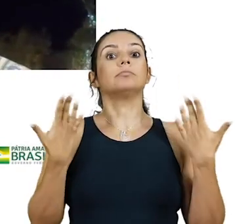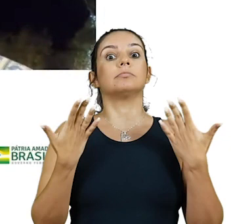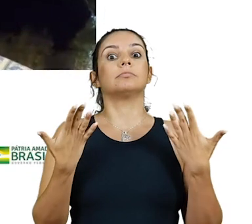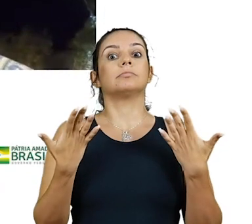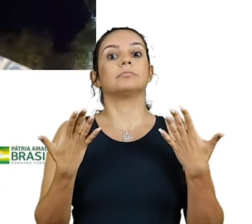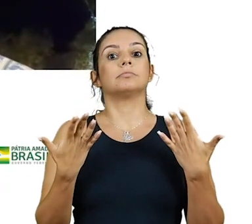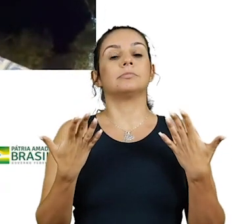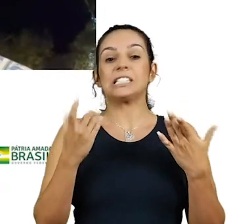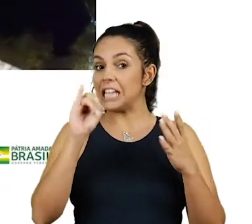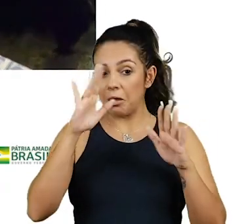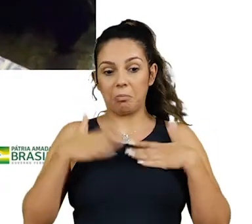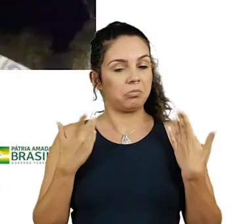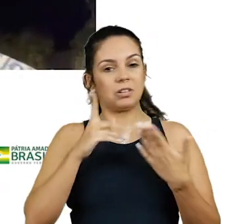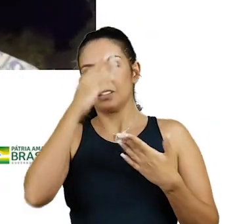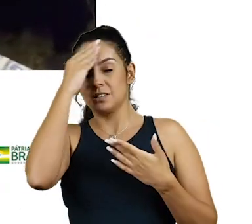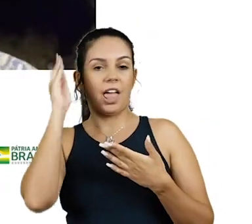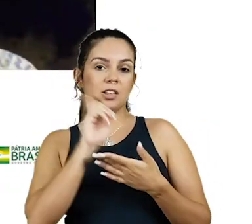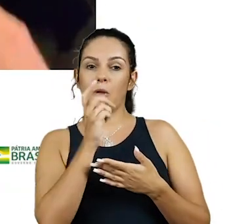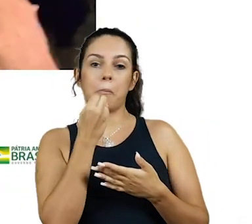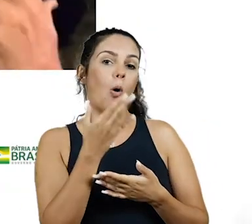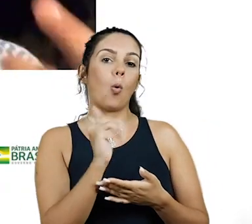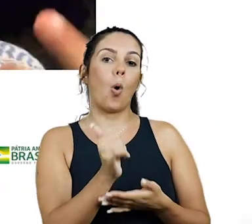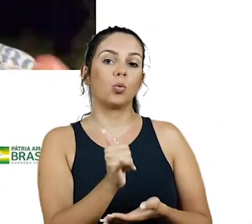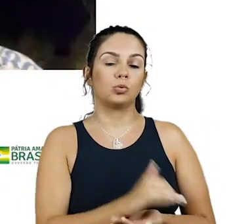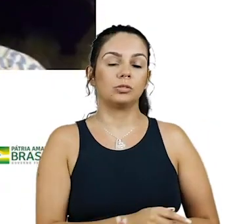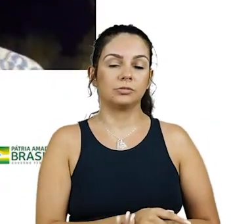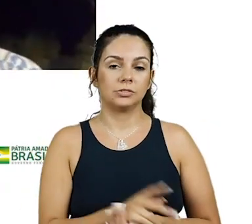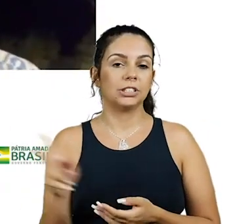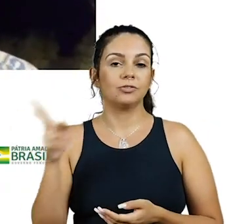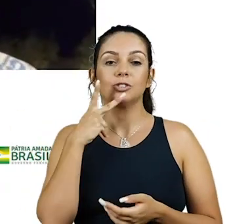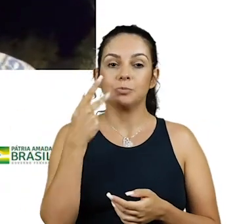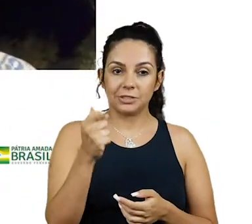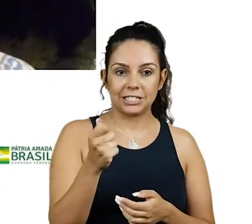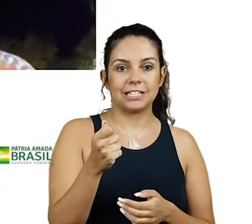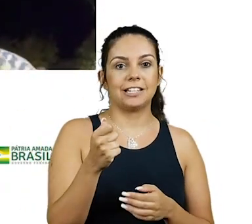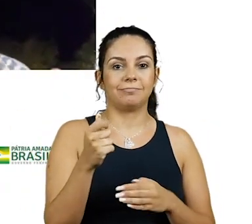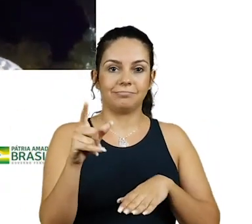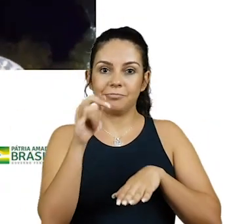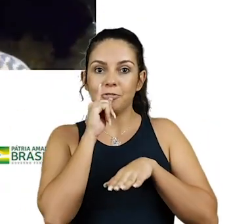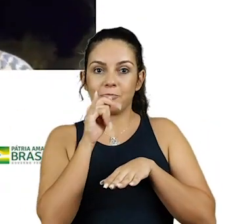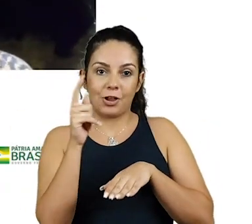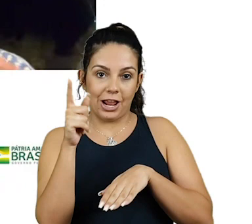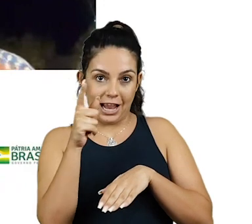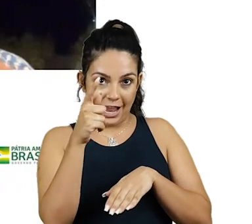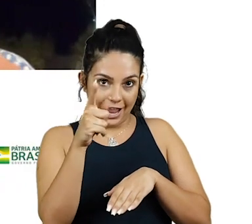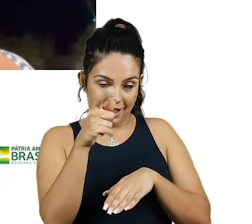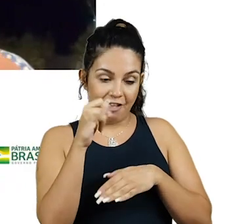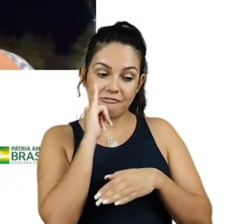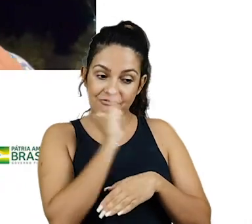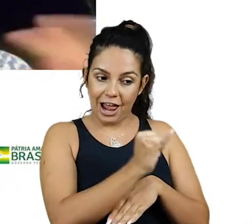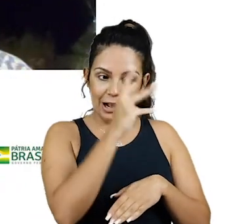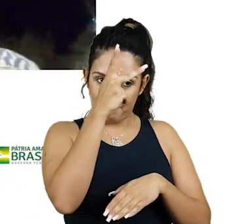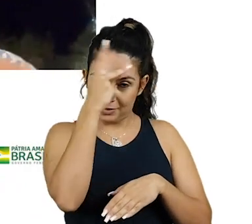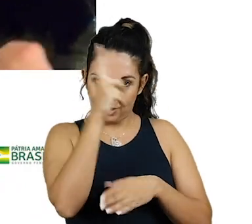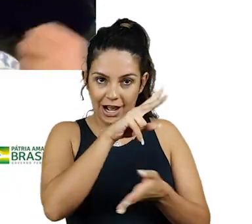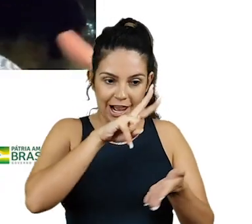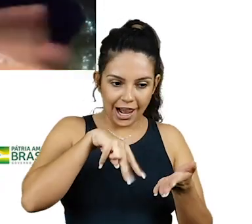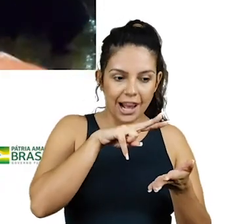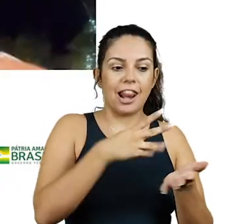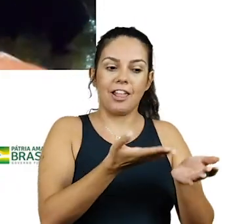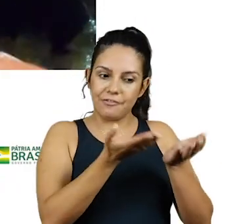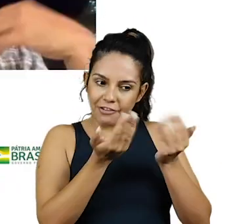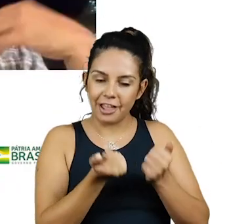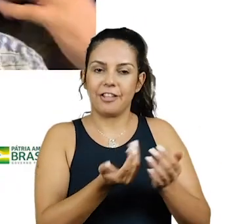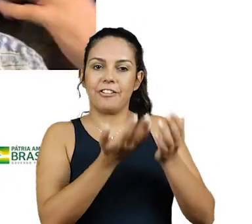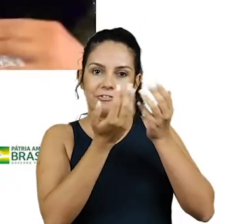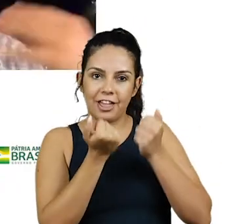surpreendente, esquece. Exatamente. Você tem que dar a recompensa ali, né? Você está pedindo para a pessoa... vem